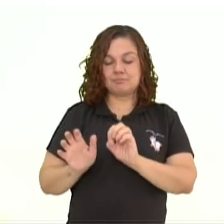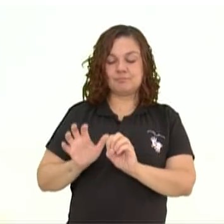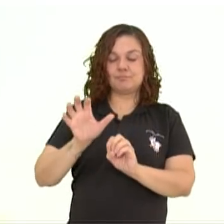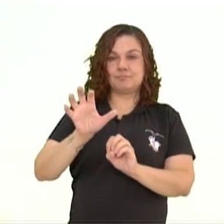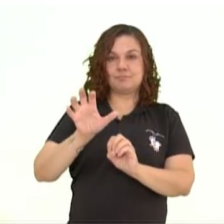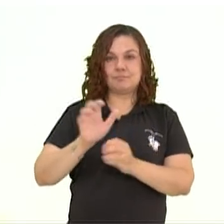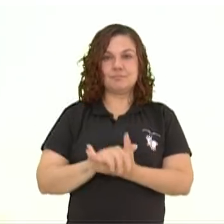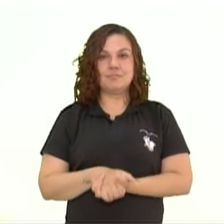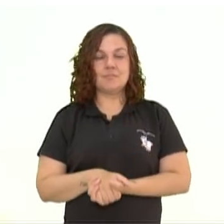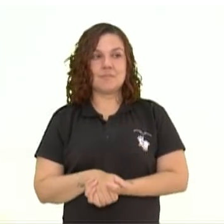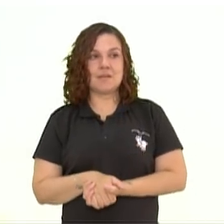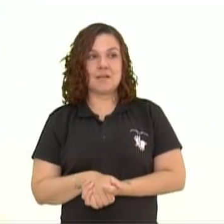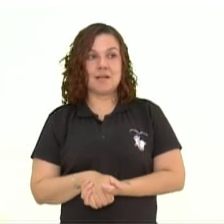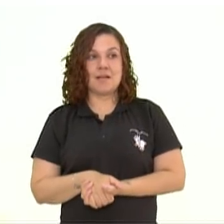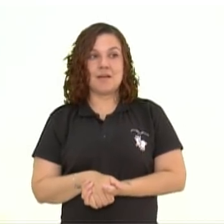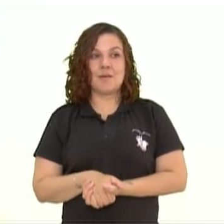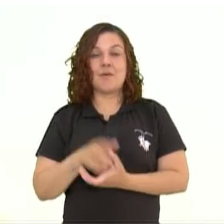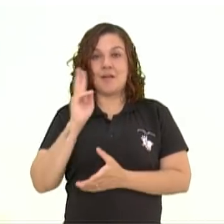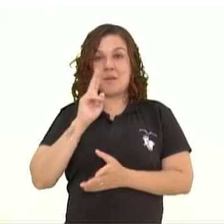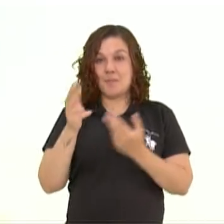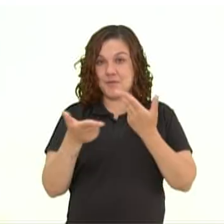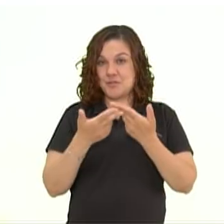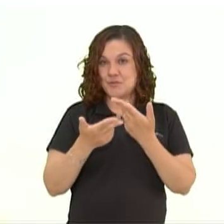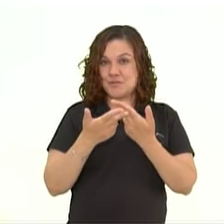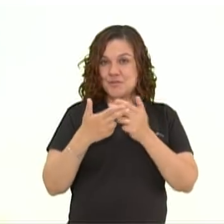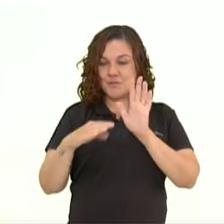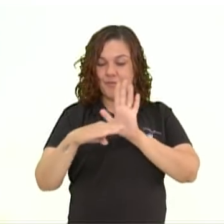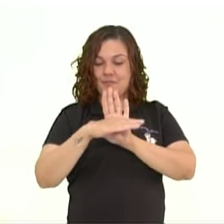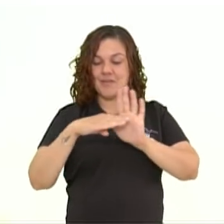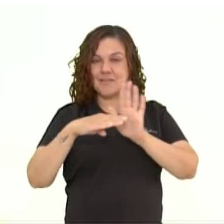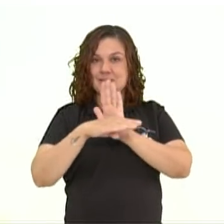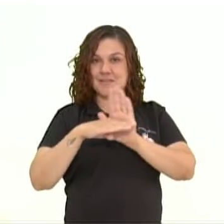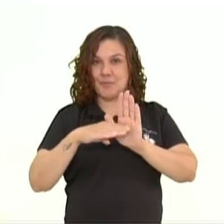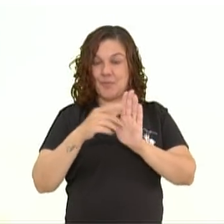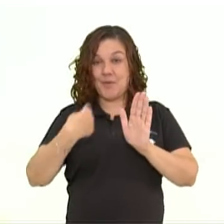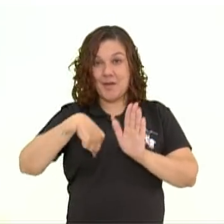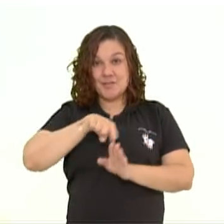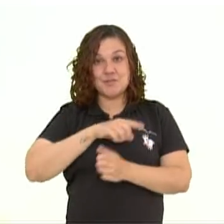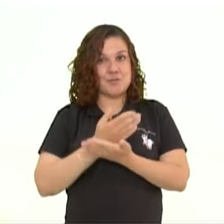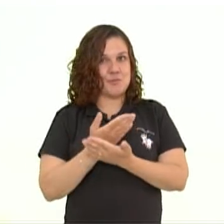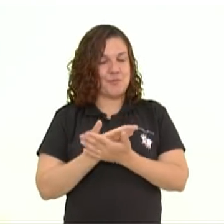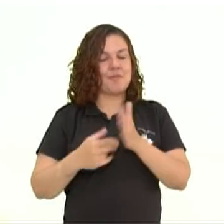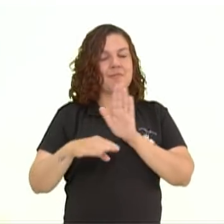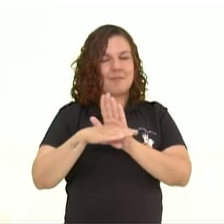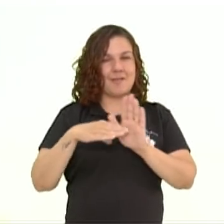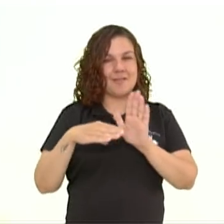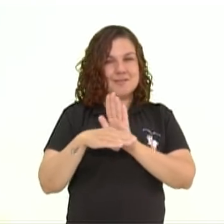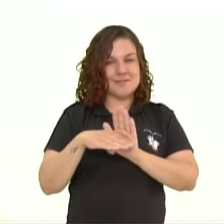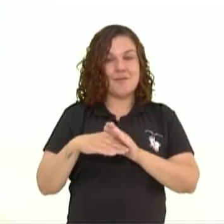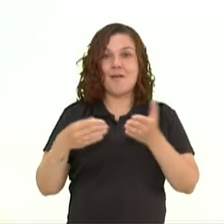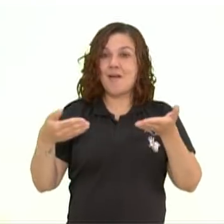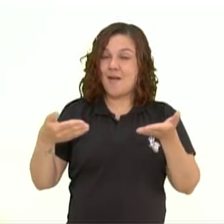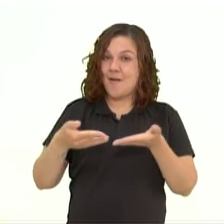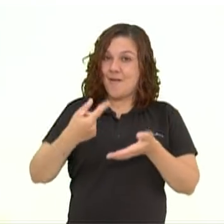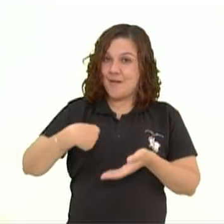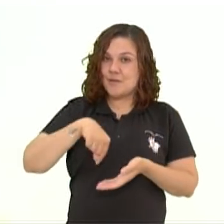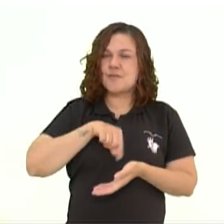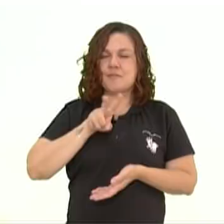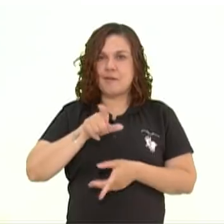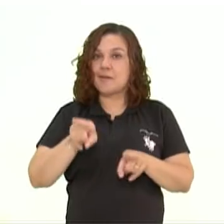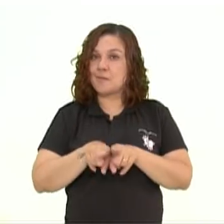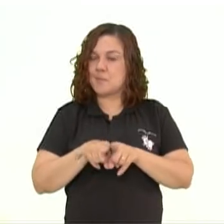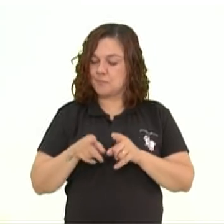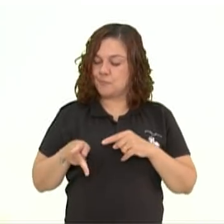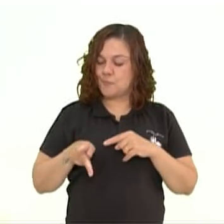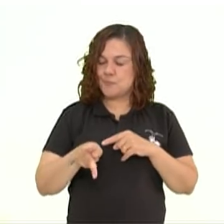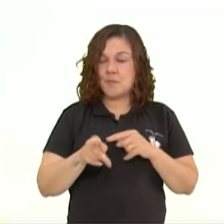potenciação. Né, utilizamos a fração, né? Fomos trabalhando com fração, tá bom? E agora nós vamos continuar com esse